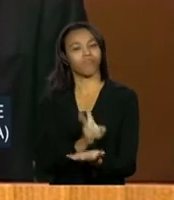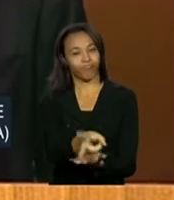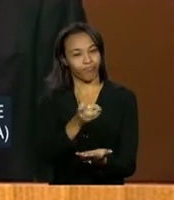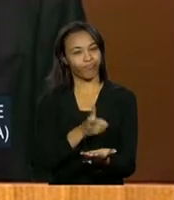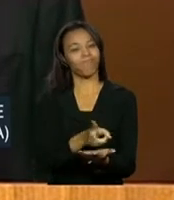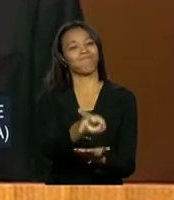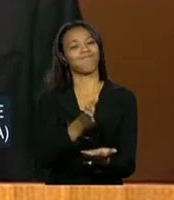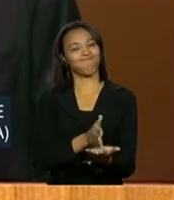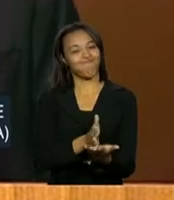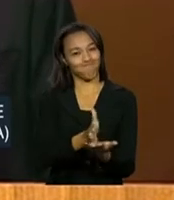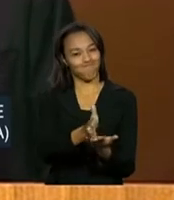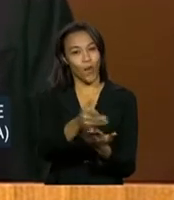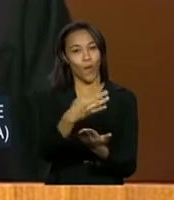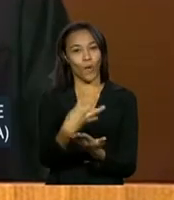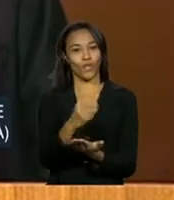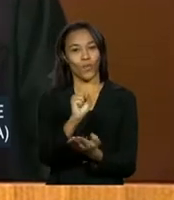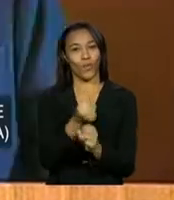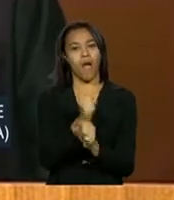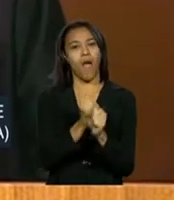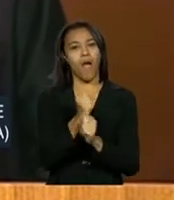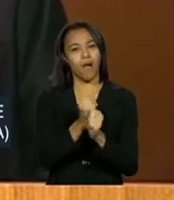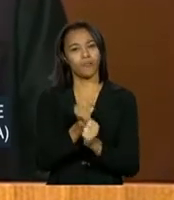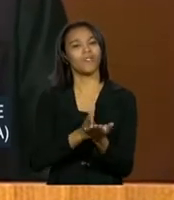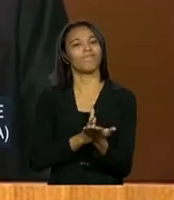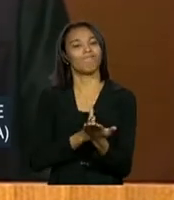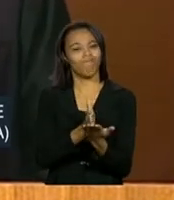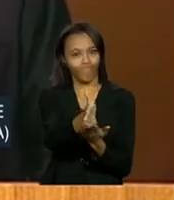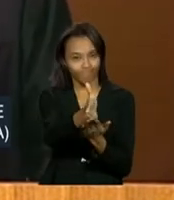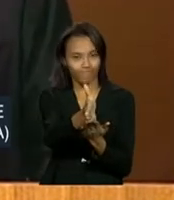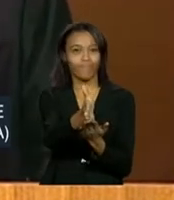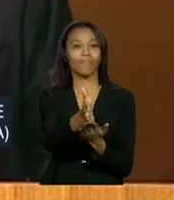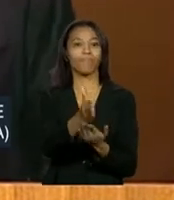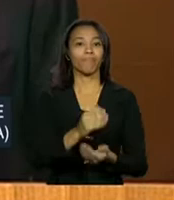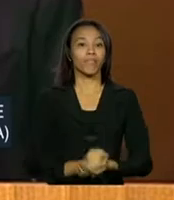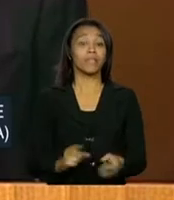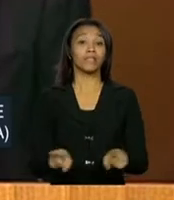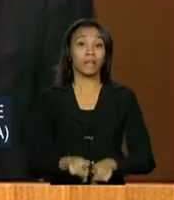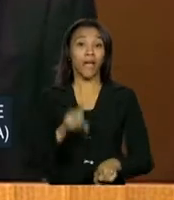48 anos, o IPEA permaneceu. E